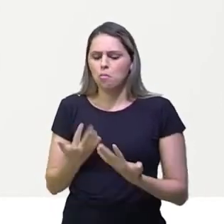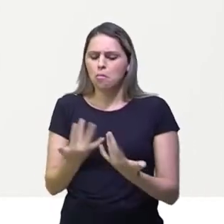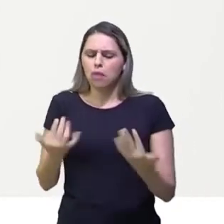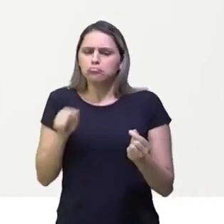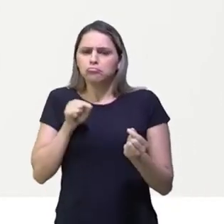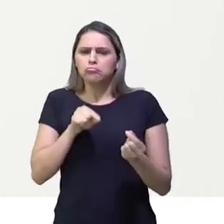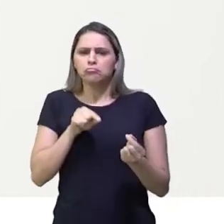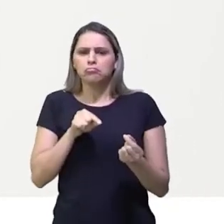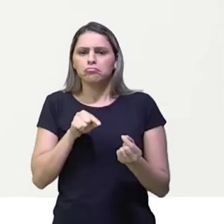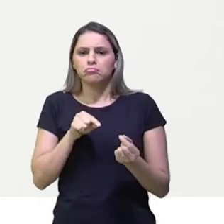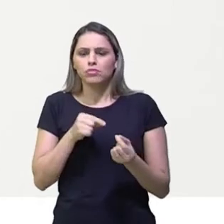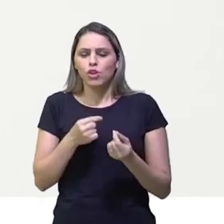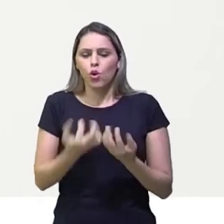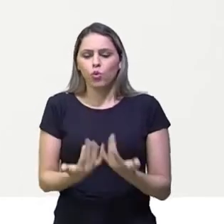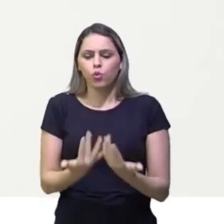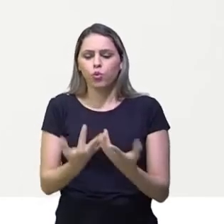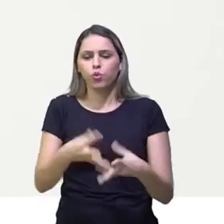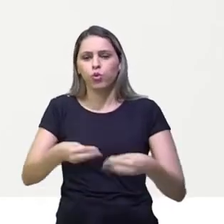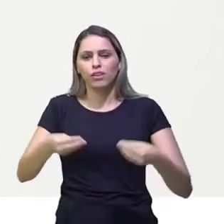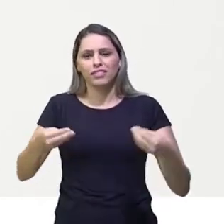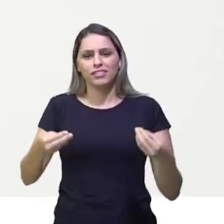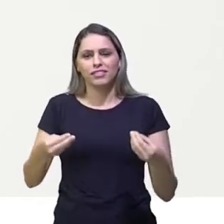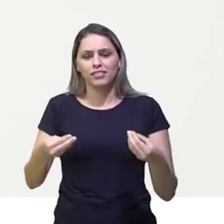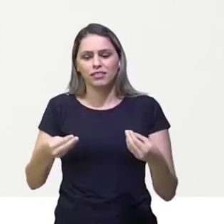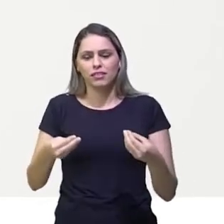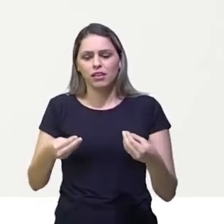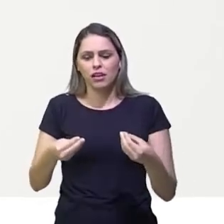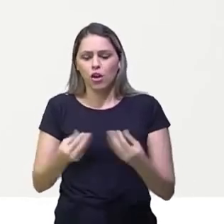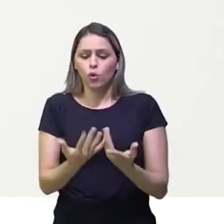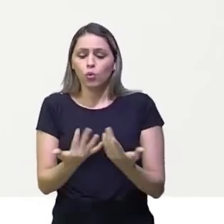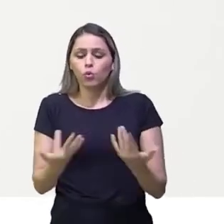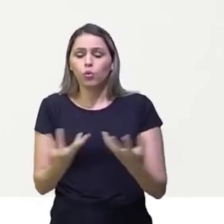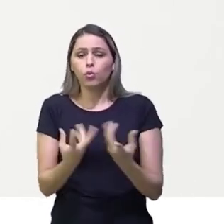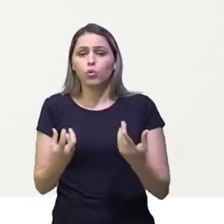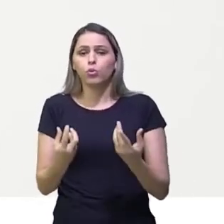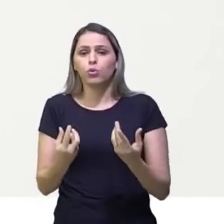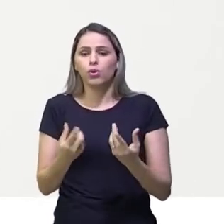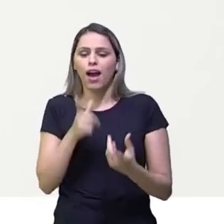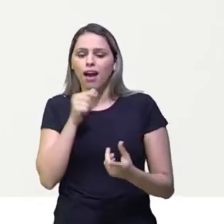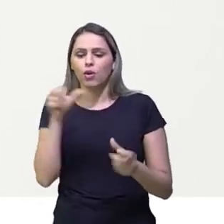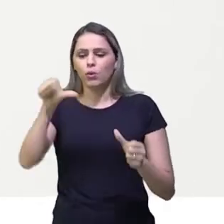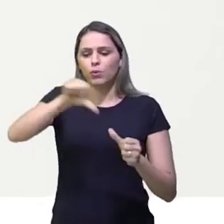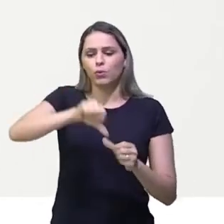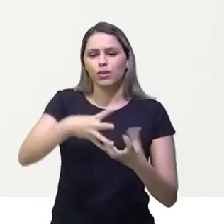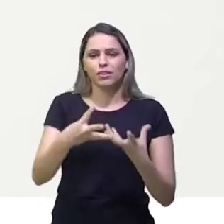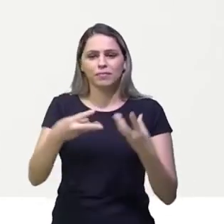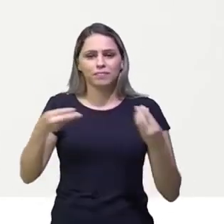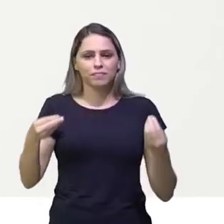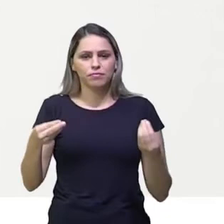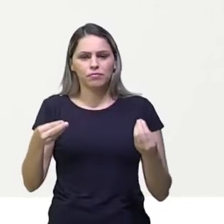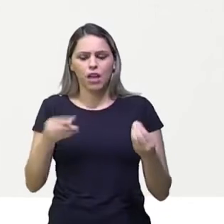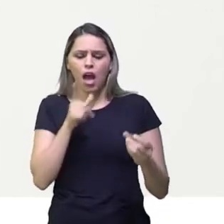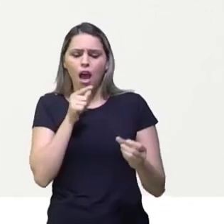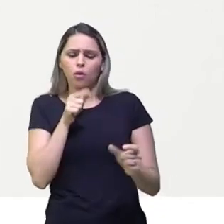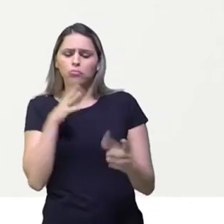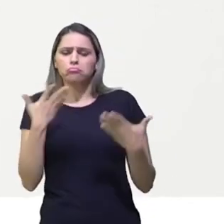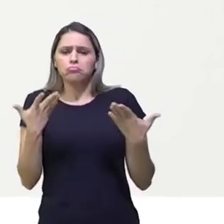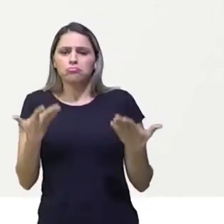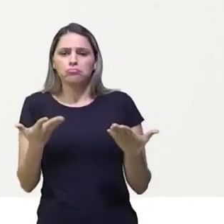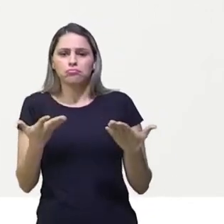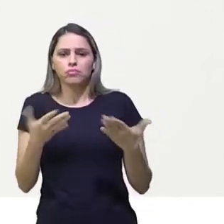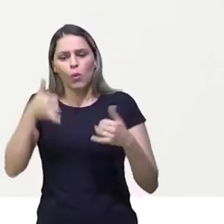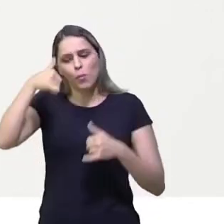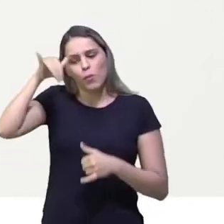Cadê o mato? O fogo queimou. Cadê o fogo? A água apagou. Cadê a água? O